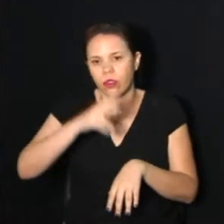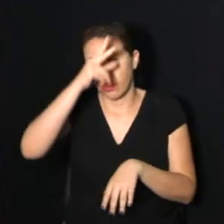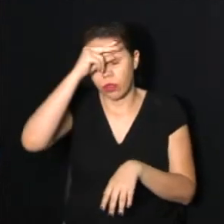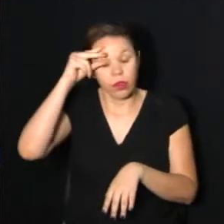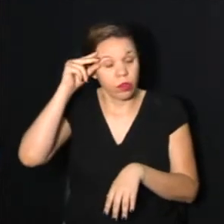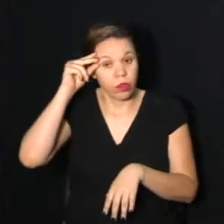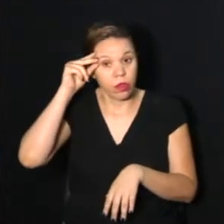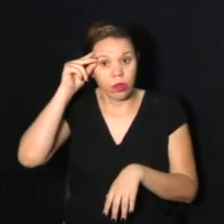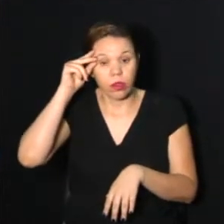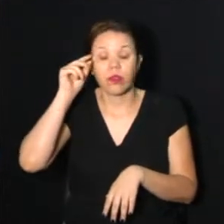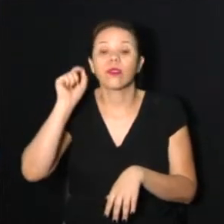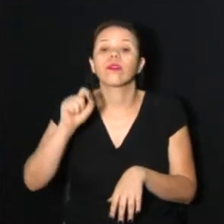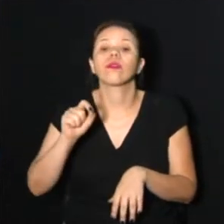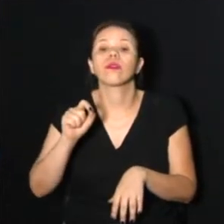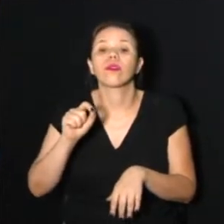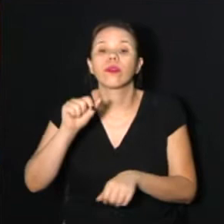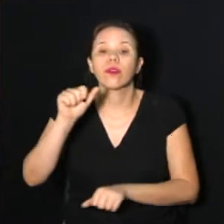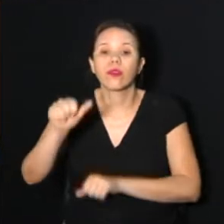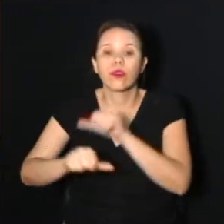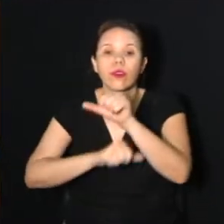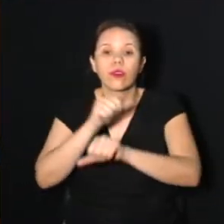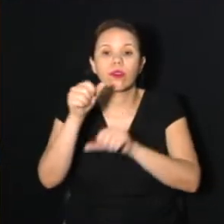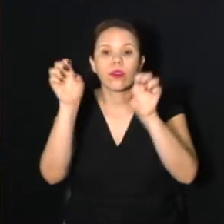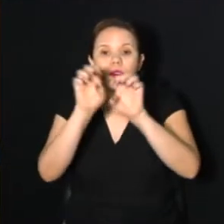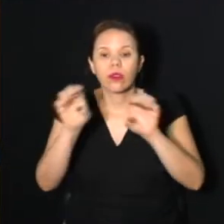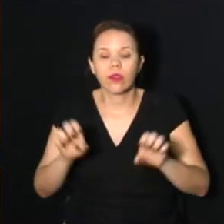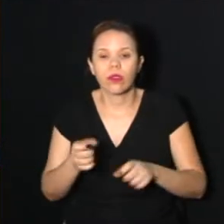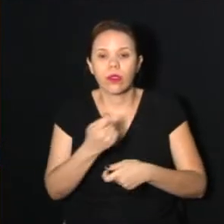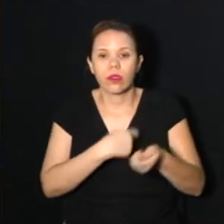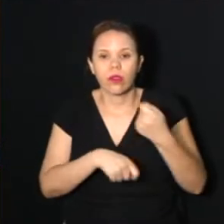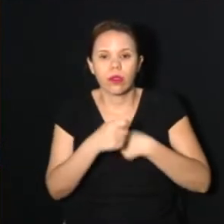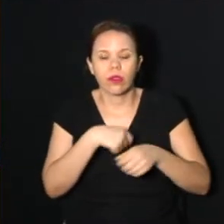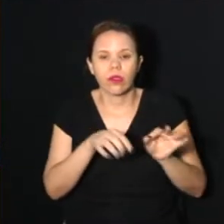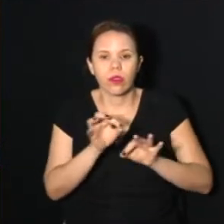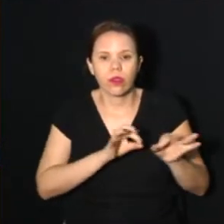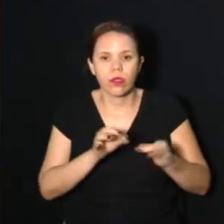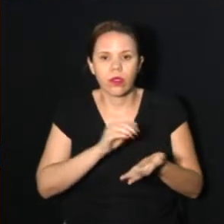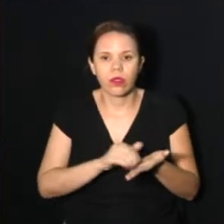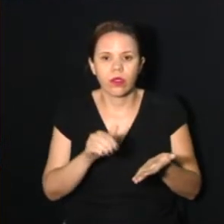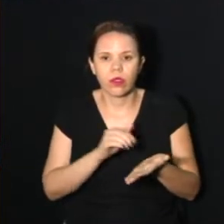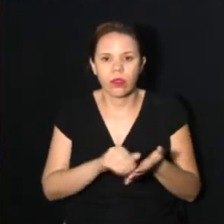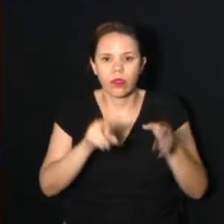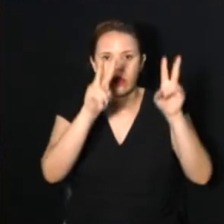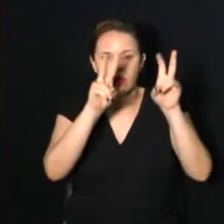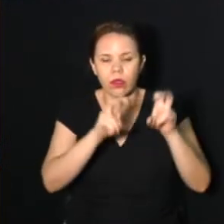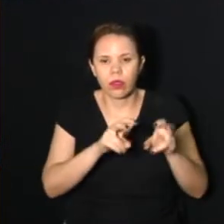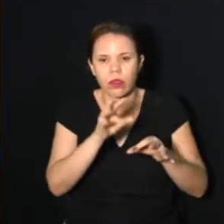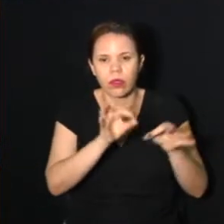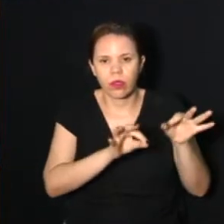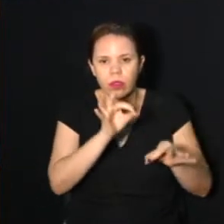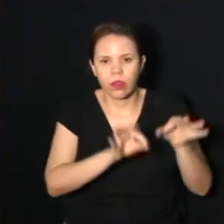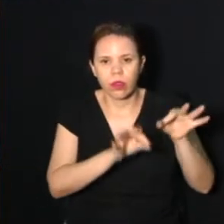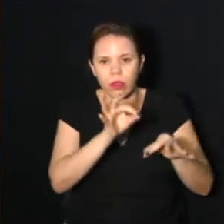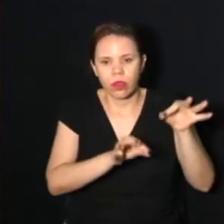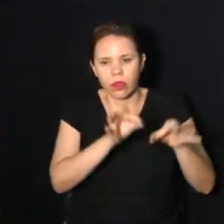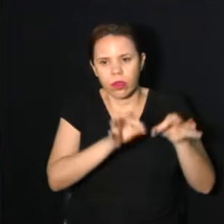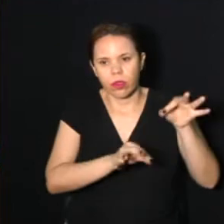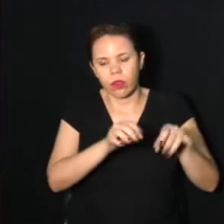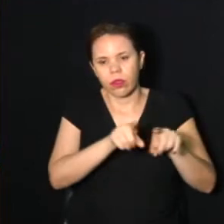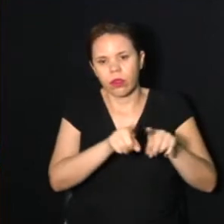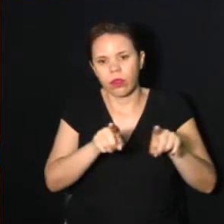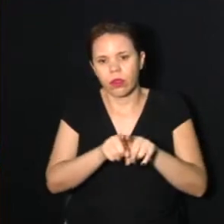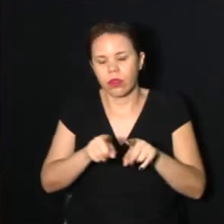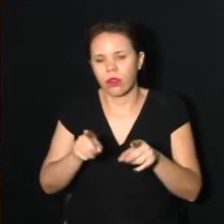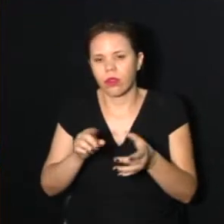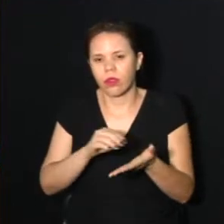municipal, que dispõe sobre a alteração da estrutura administrativa e organização da Secretaria Municipal de Assuntos Jurídicos e da sua denominação para a Secretaria